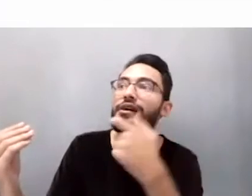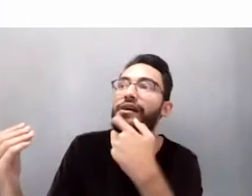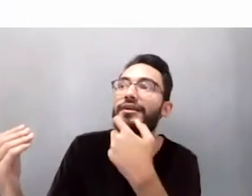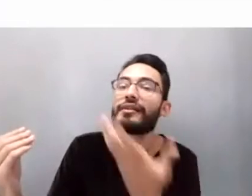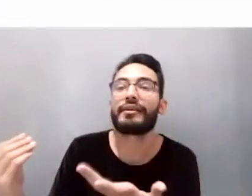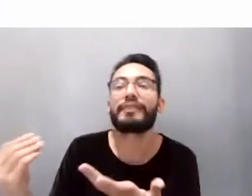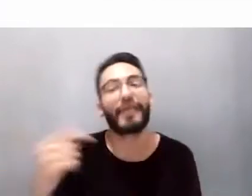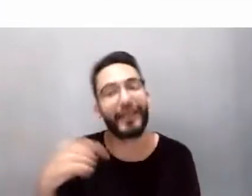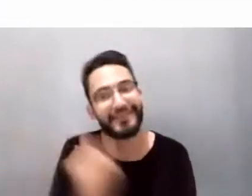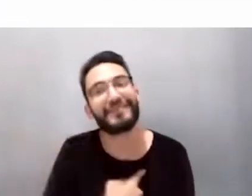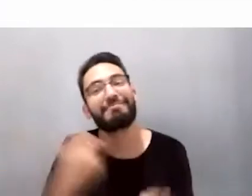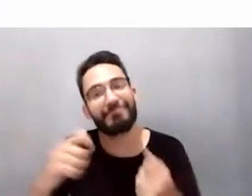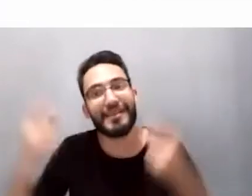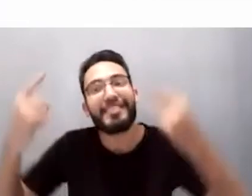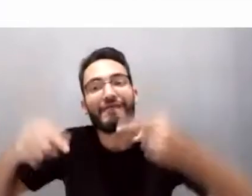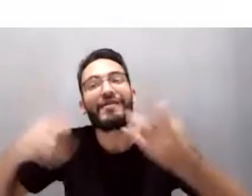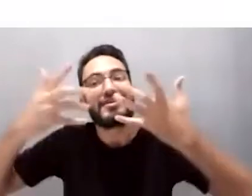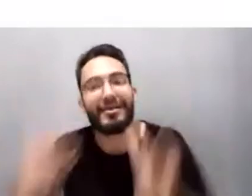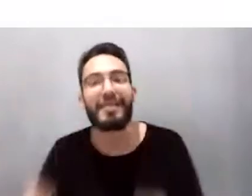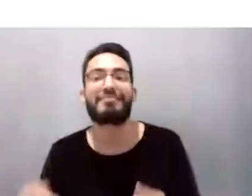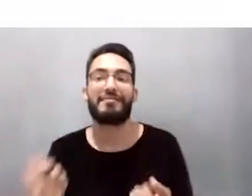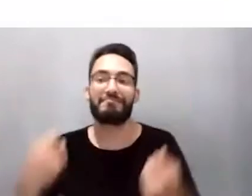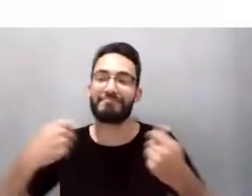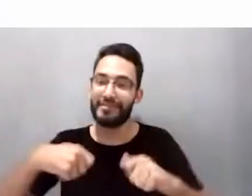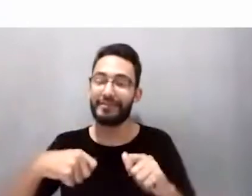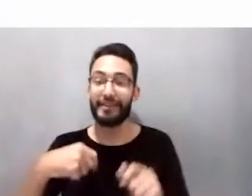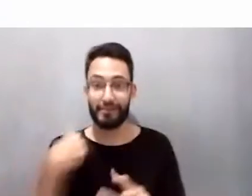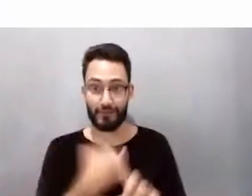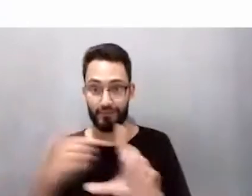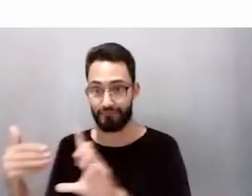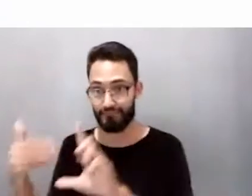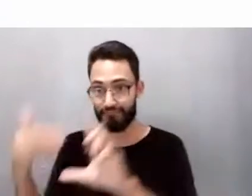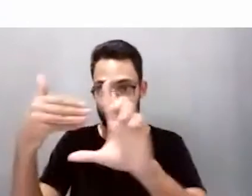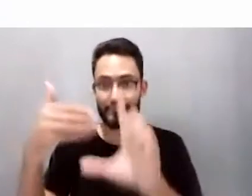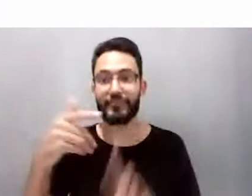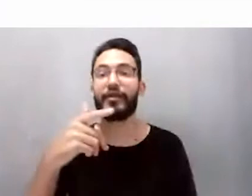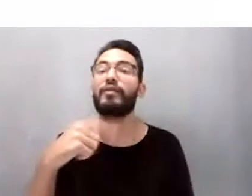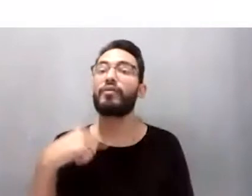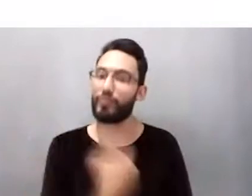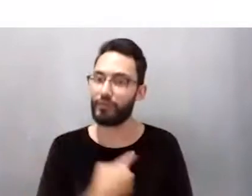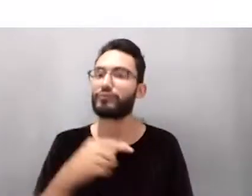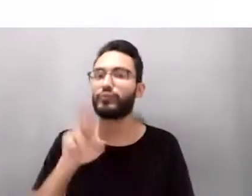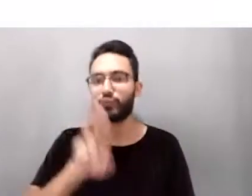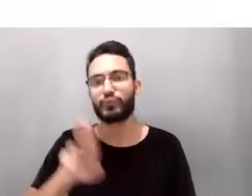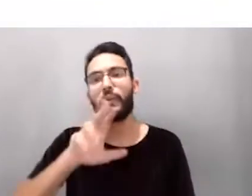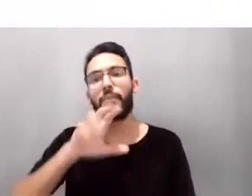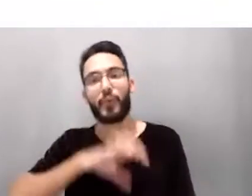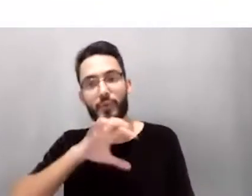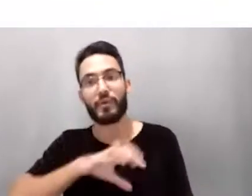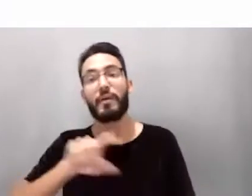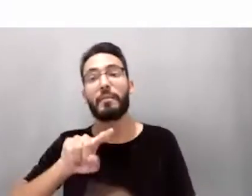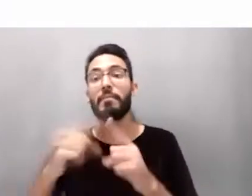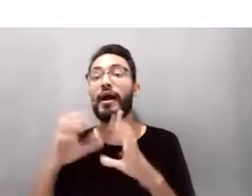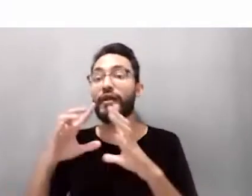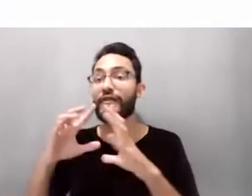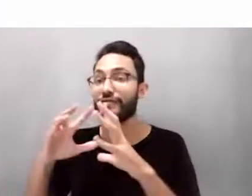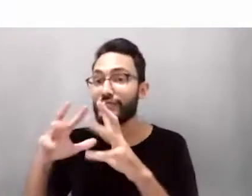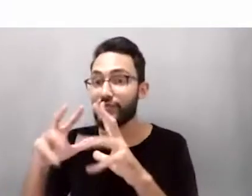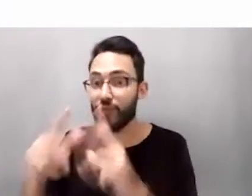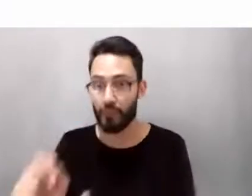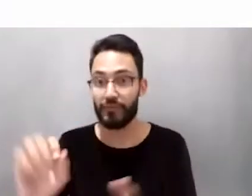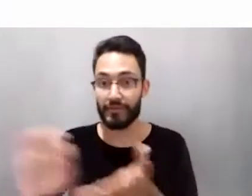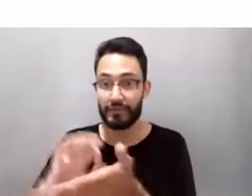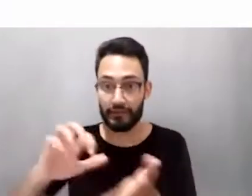arriscando, né? E a gente colocou a apresentação aqui, a gente está falando em português, mas todos os escritos estão em inglês e